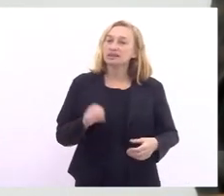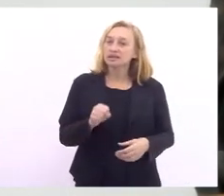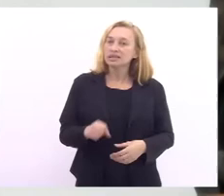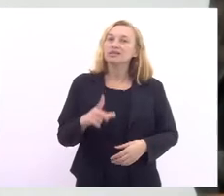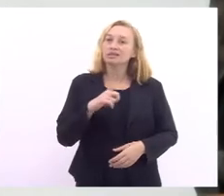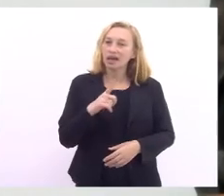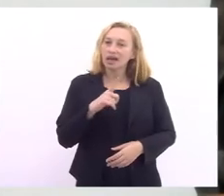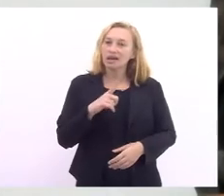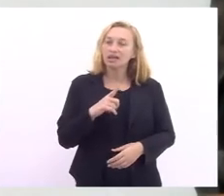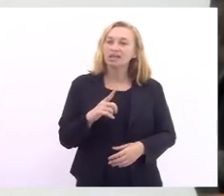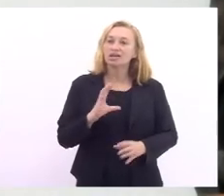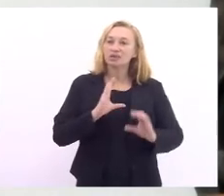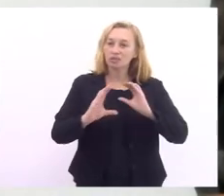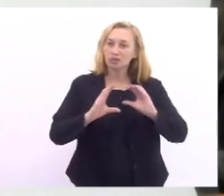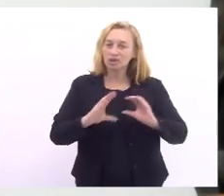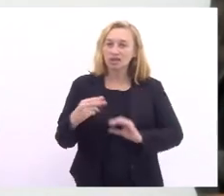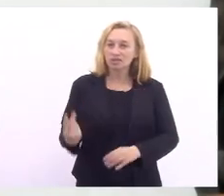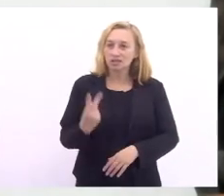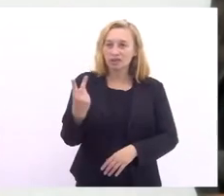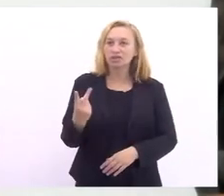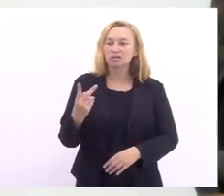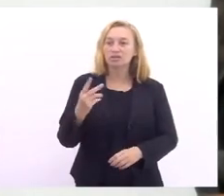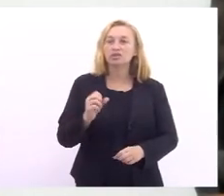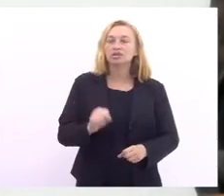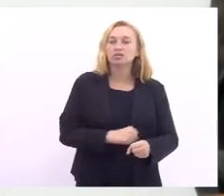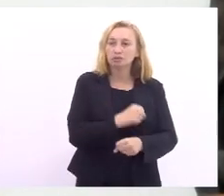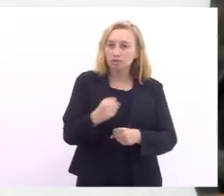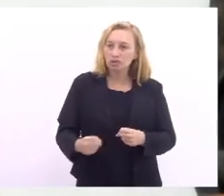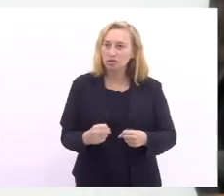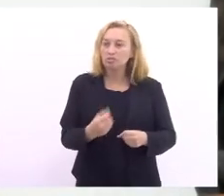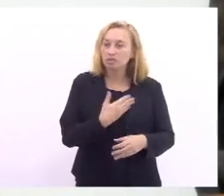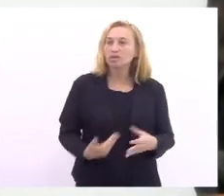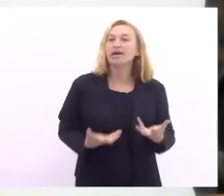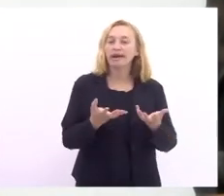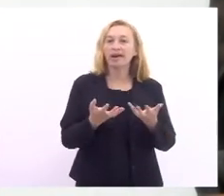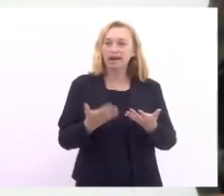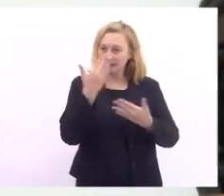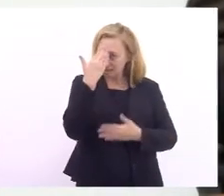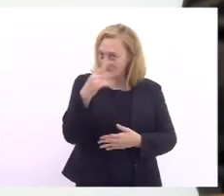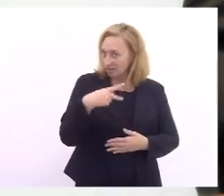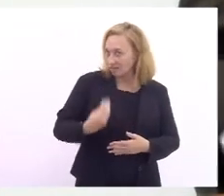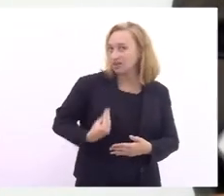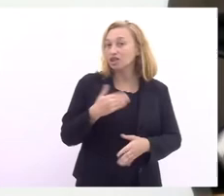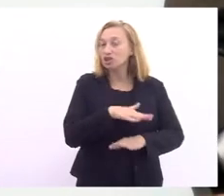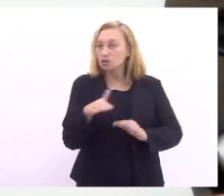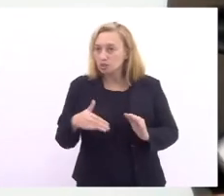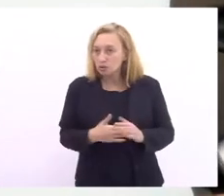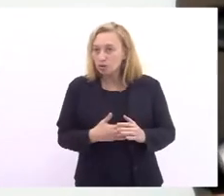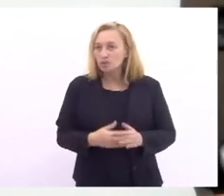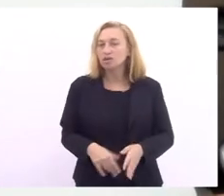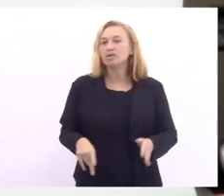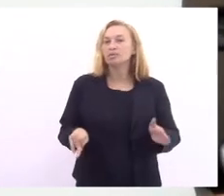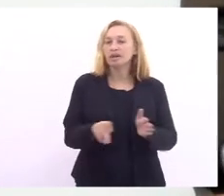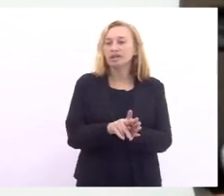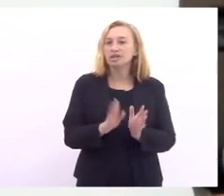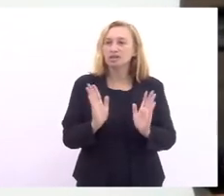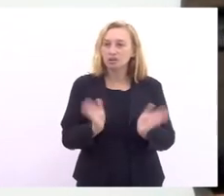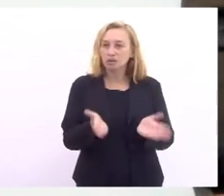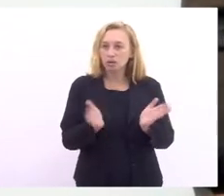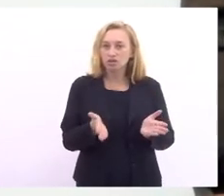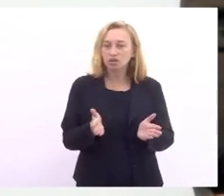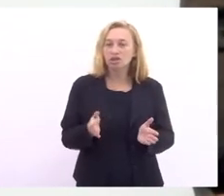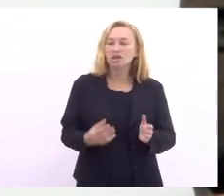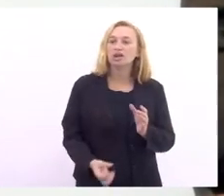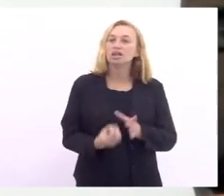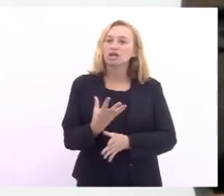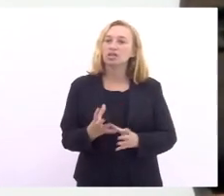sim o interruptor de valorosos no poder público a gente também quer agradecer a presença de todos que participaram hoje aqui